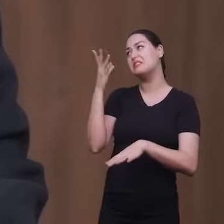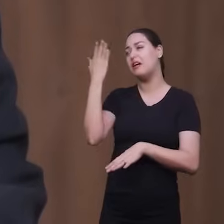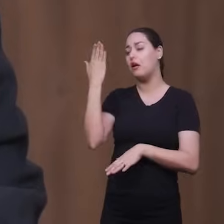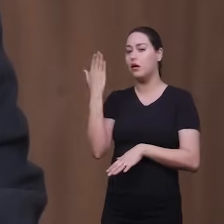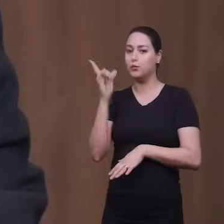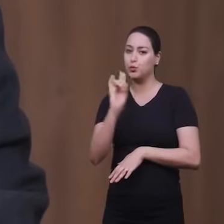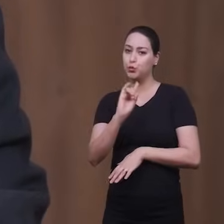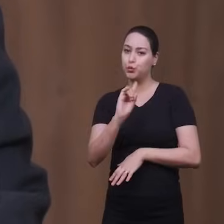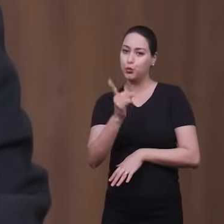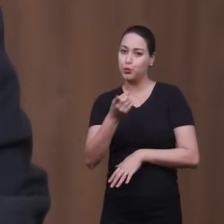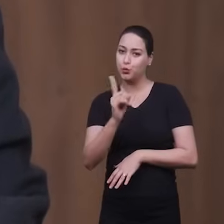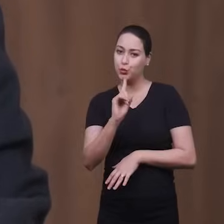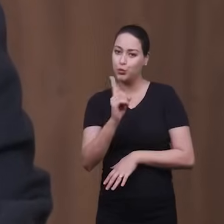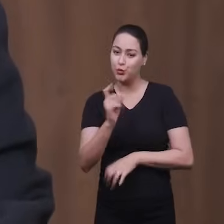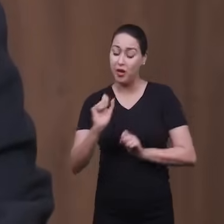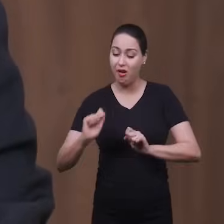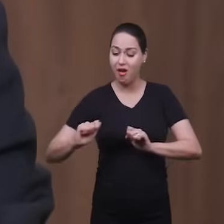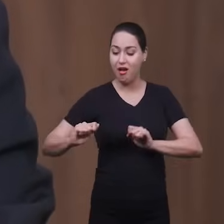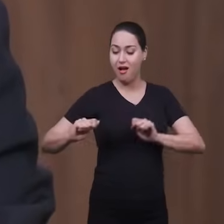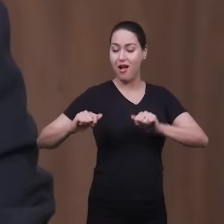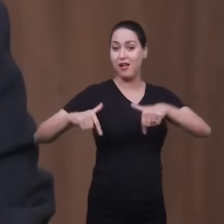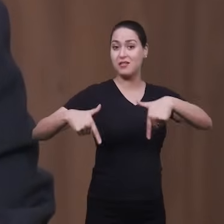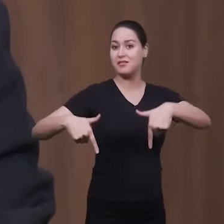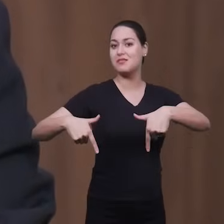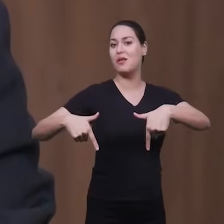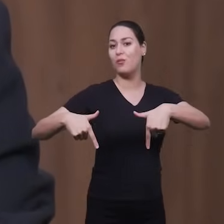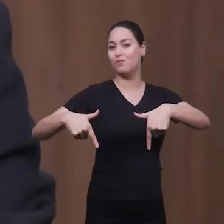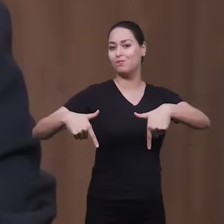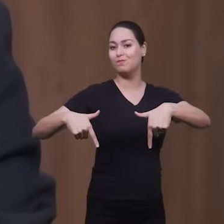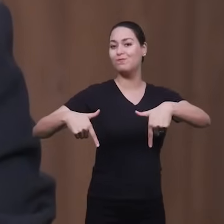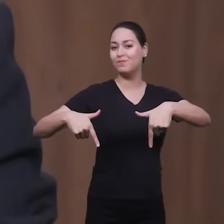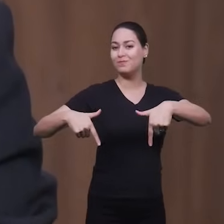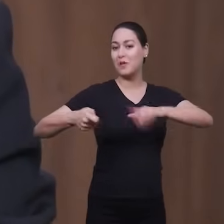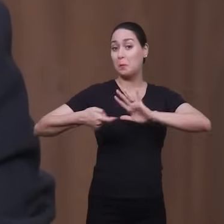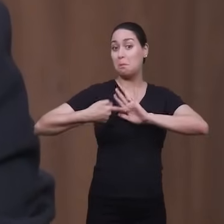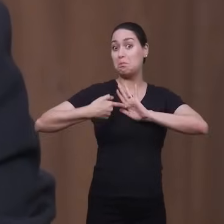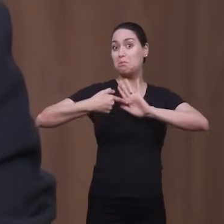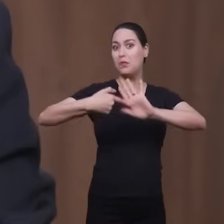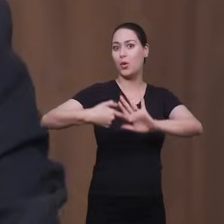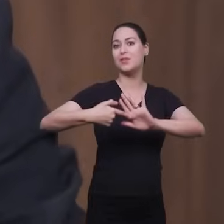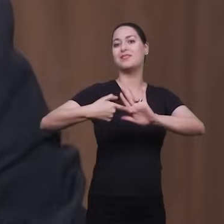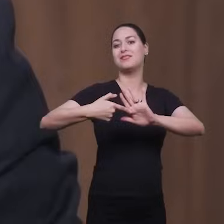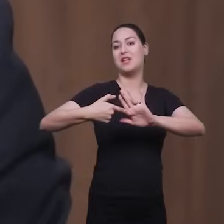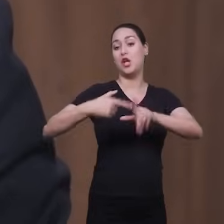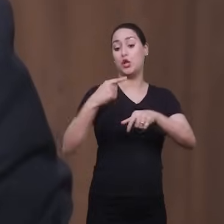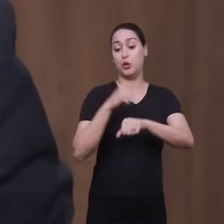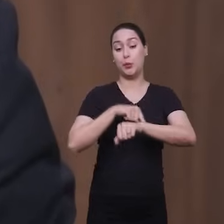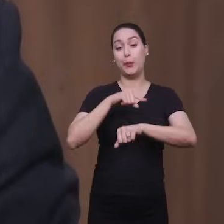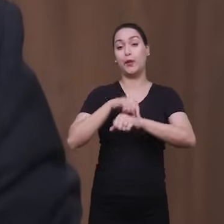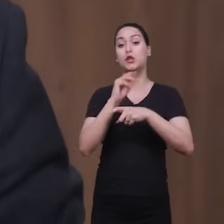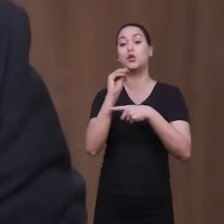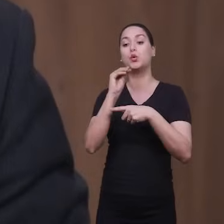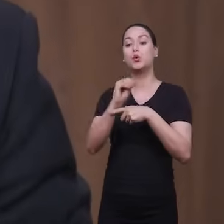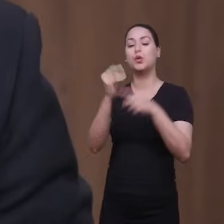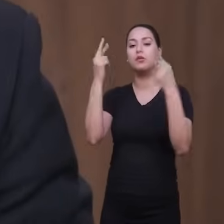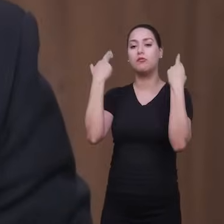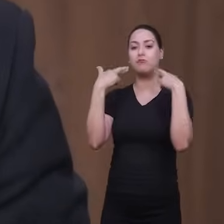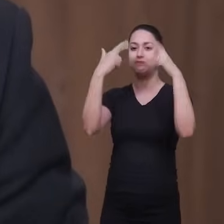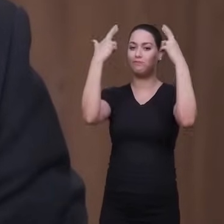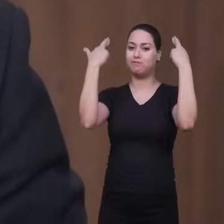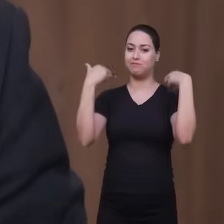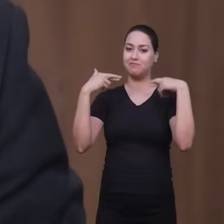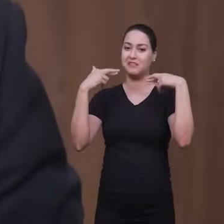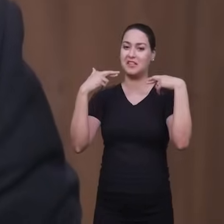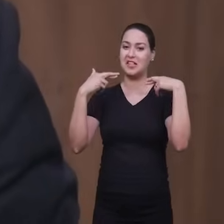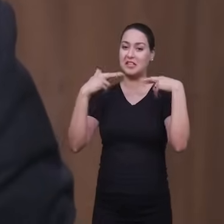o pastor ele o seu amor ele é confirmado quando ele está cuidando das